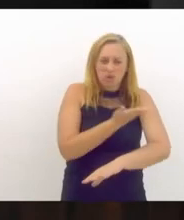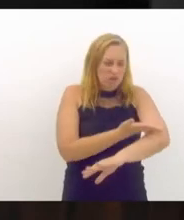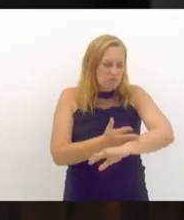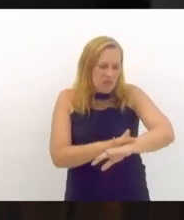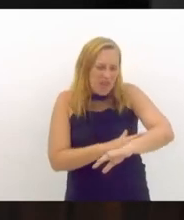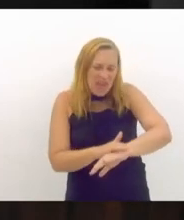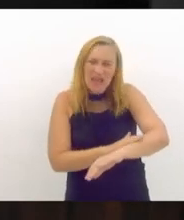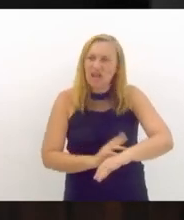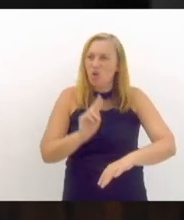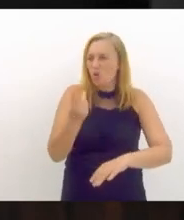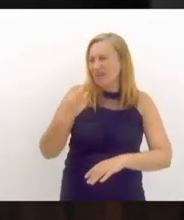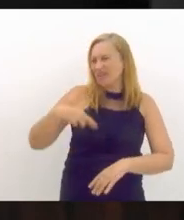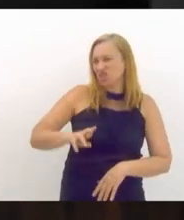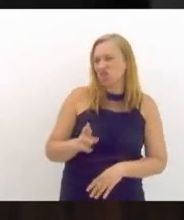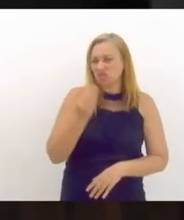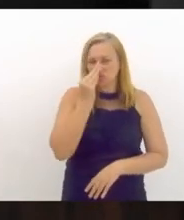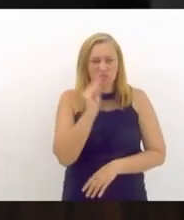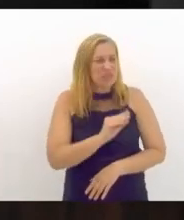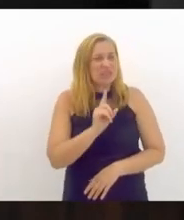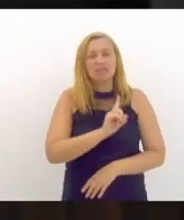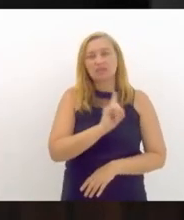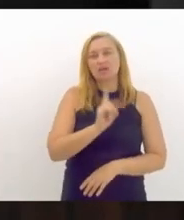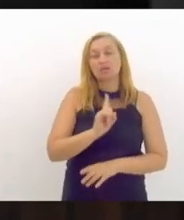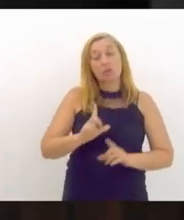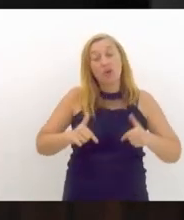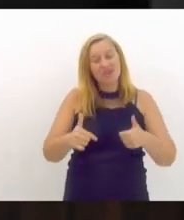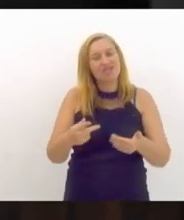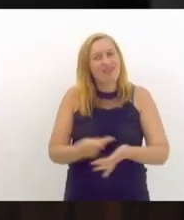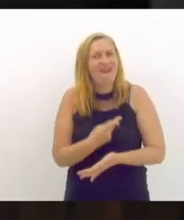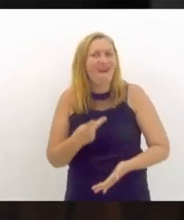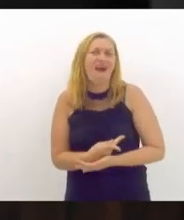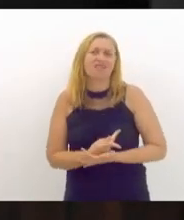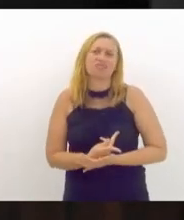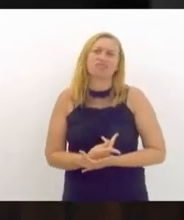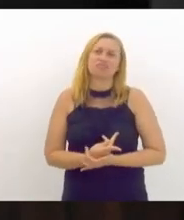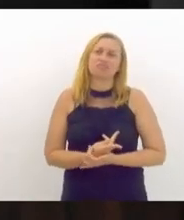religião. São atos que nos dá